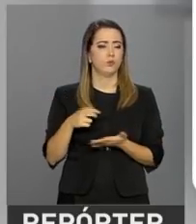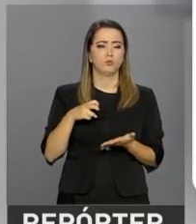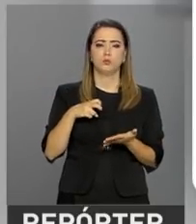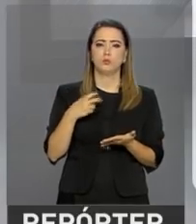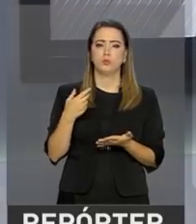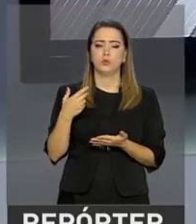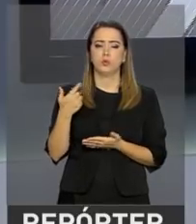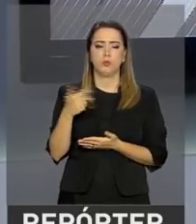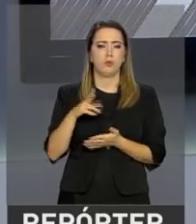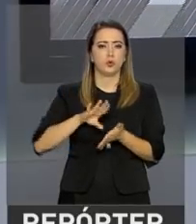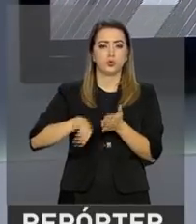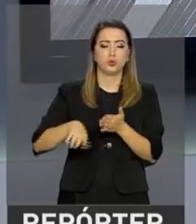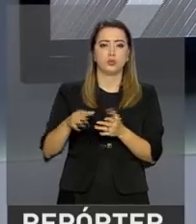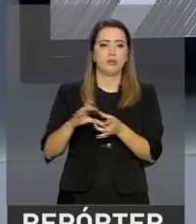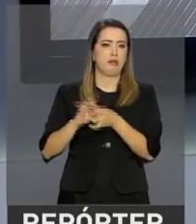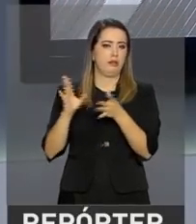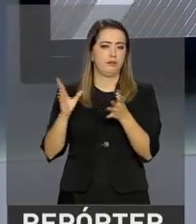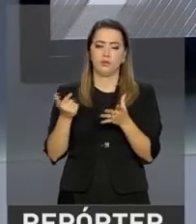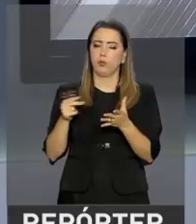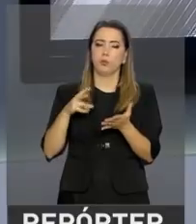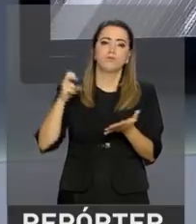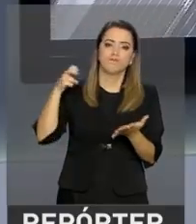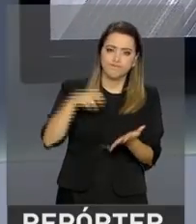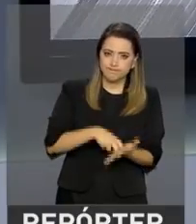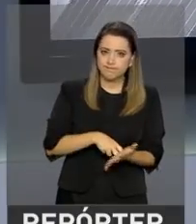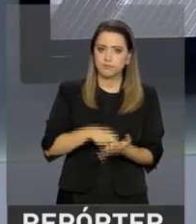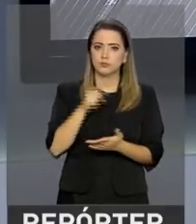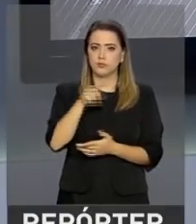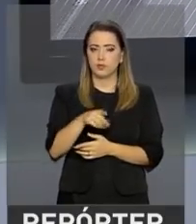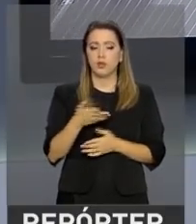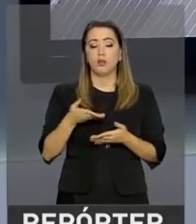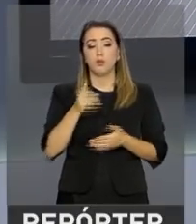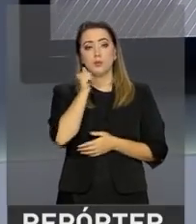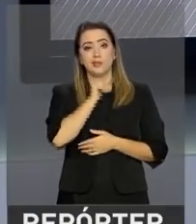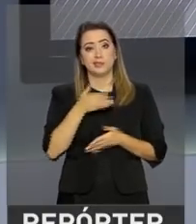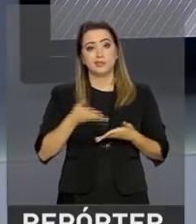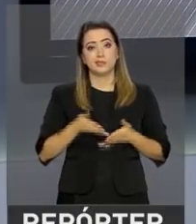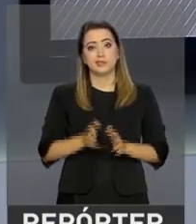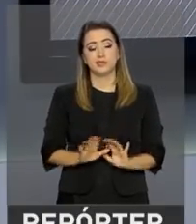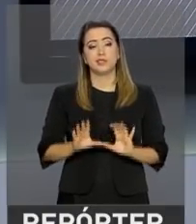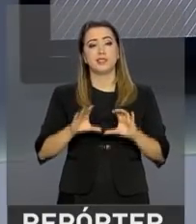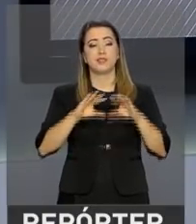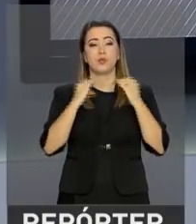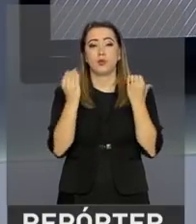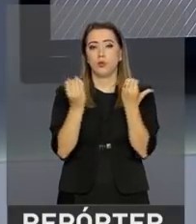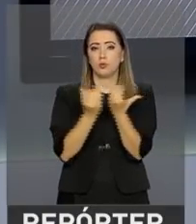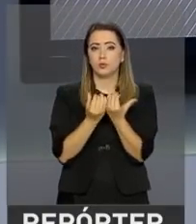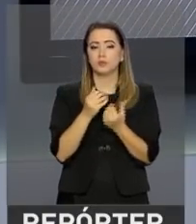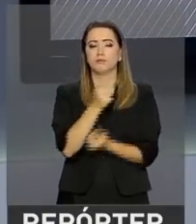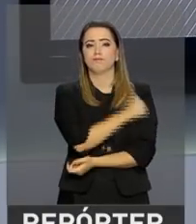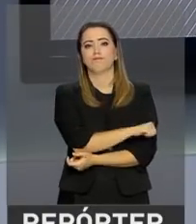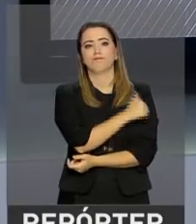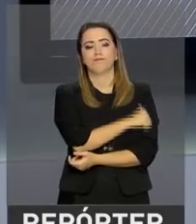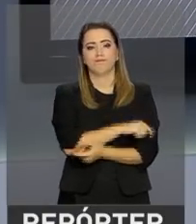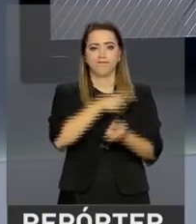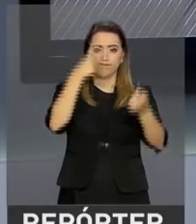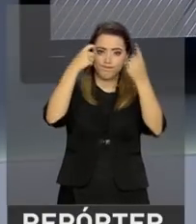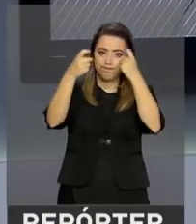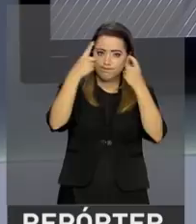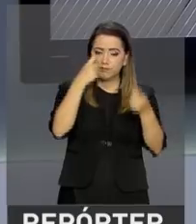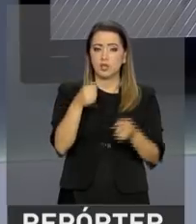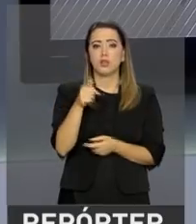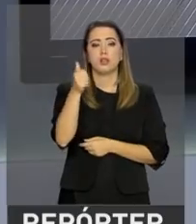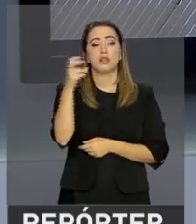impune mariele franco nasceu e foi criada no complexo da maré uma das regiões mais violentas do rio de janeiro ela foi a quinta